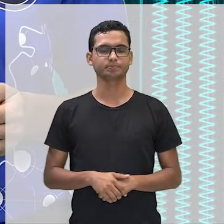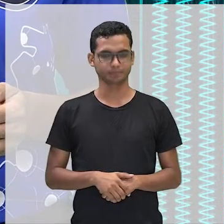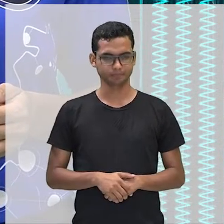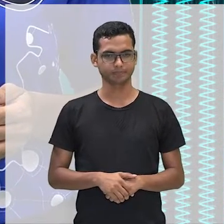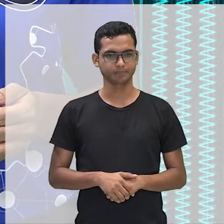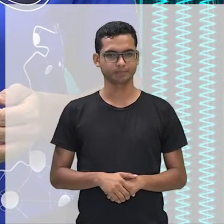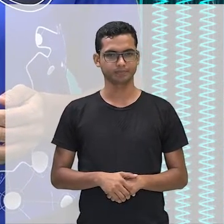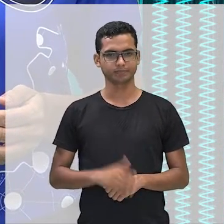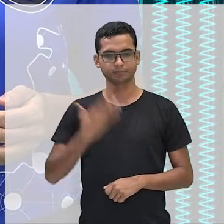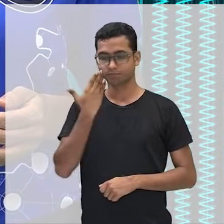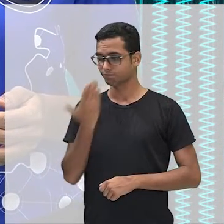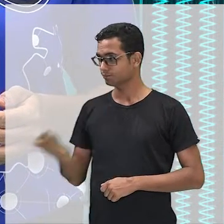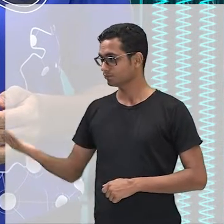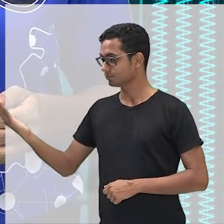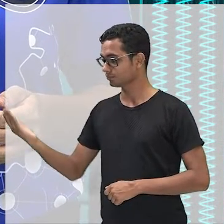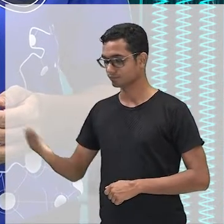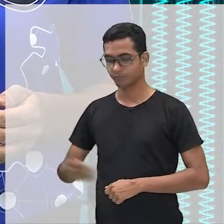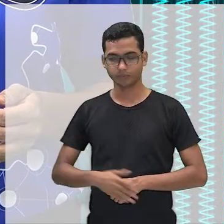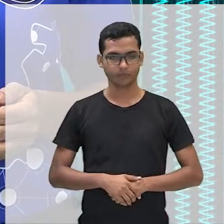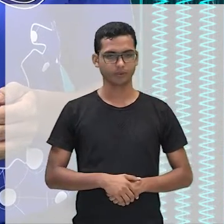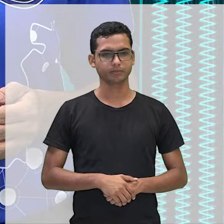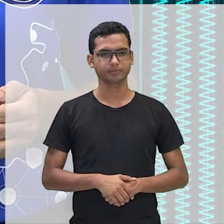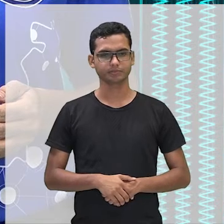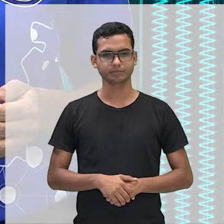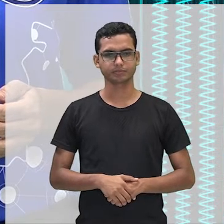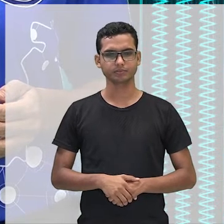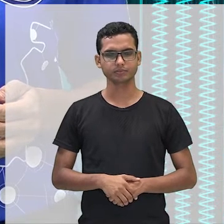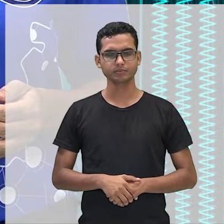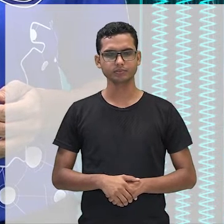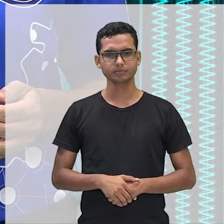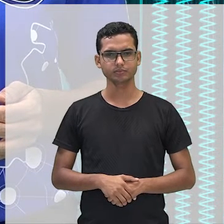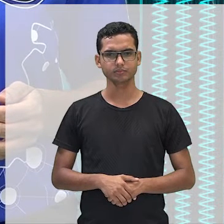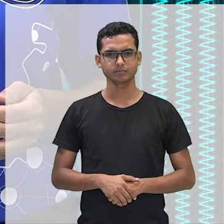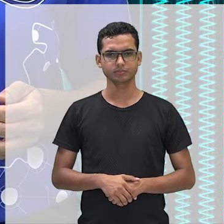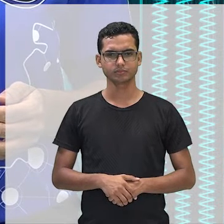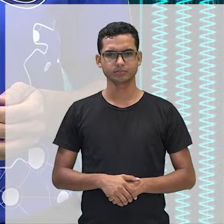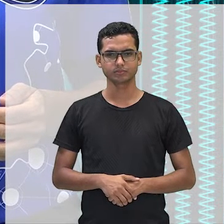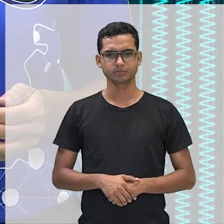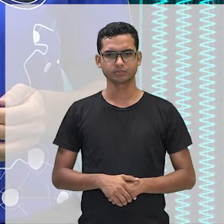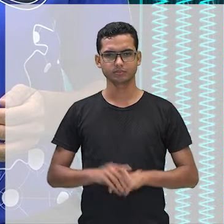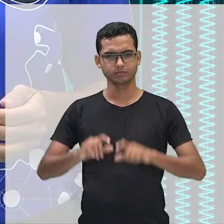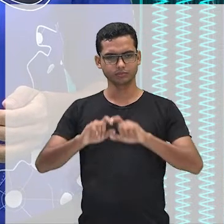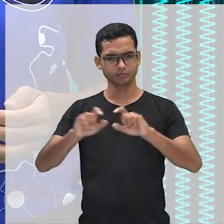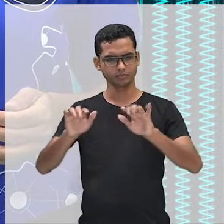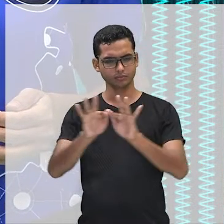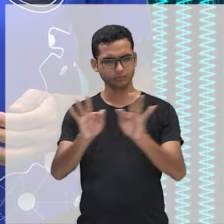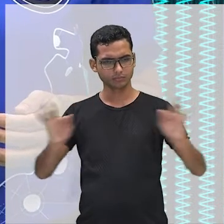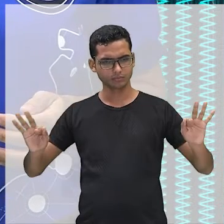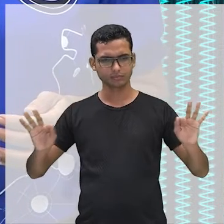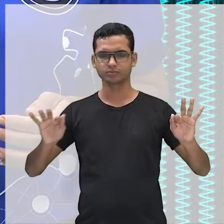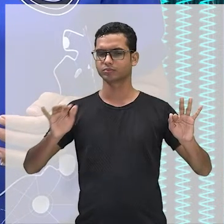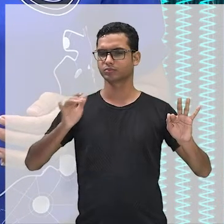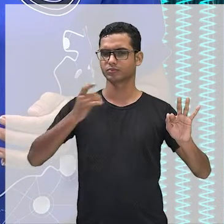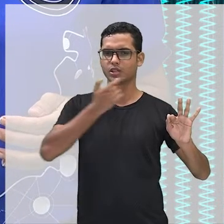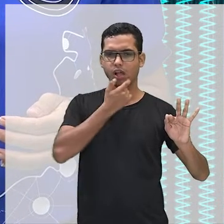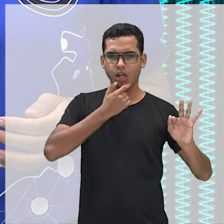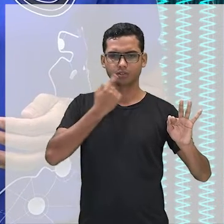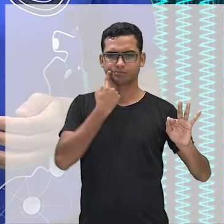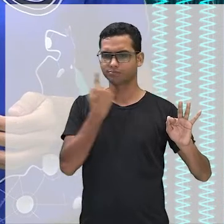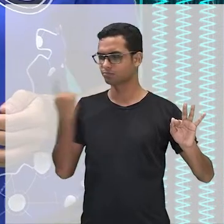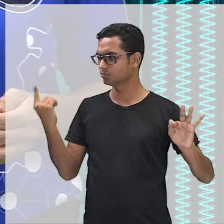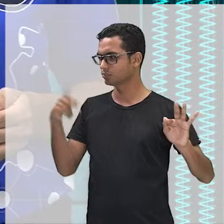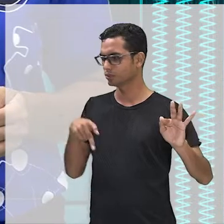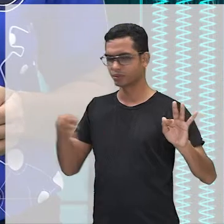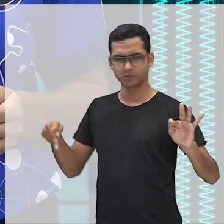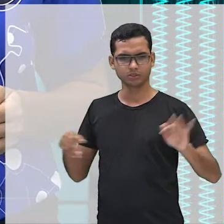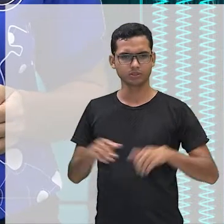hey, Dani, Pat wants to talk to... Ali, ó. Hey, Dani, a Pat quer